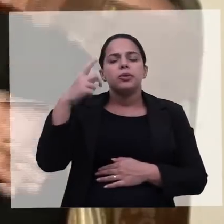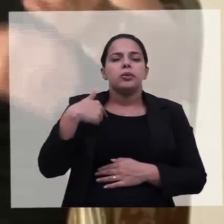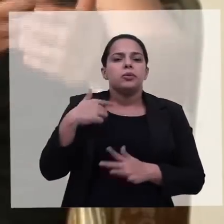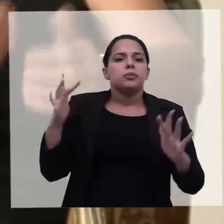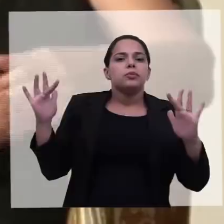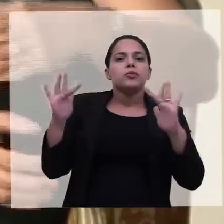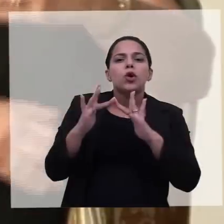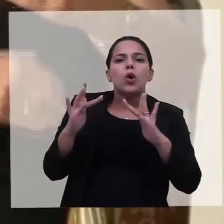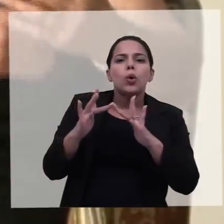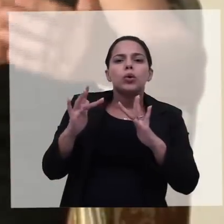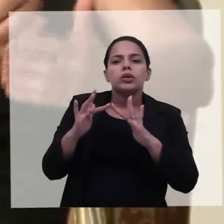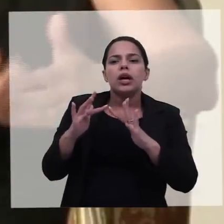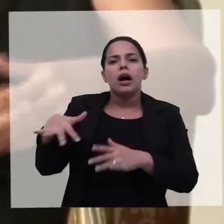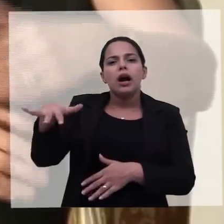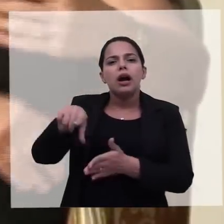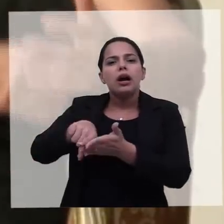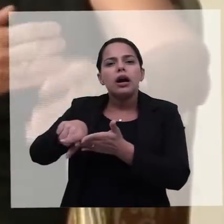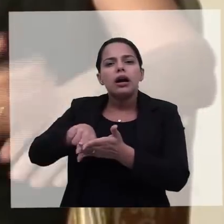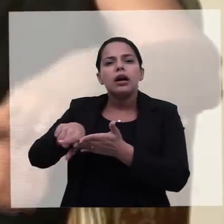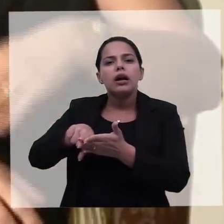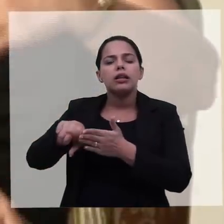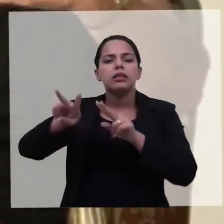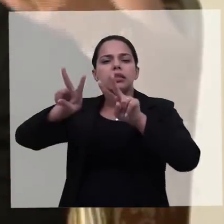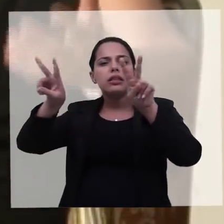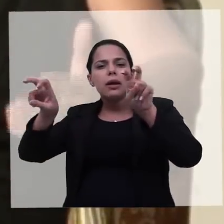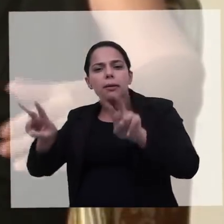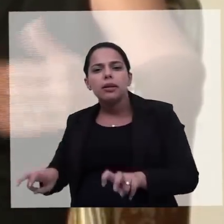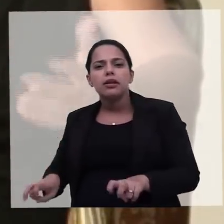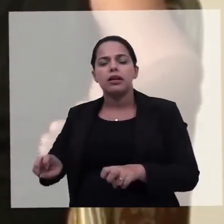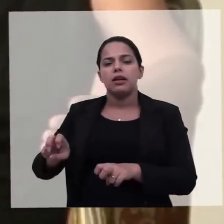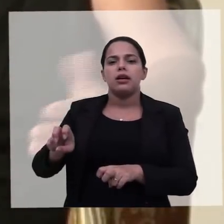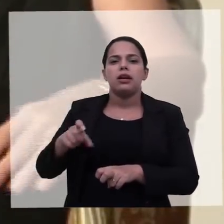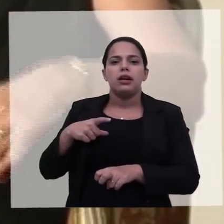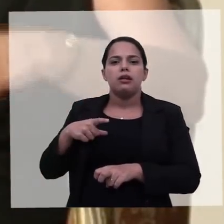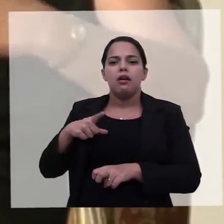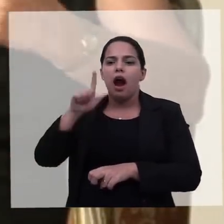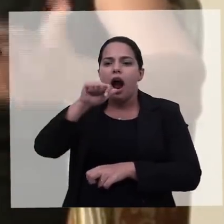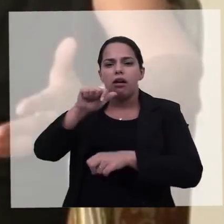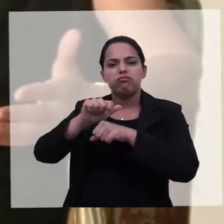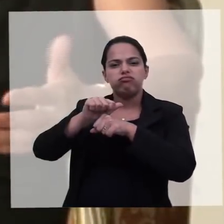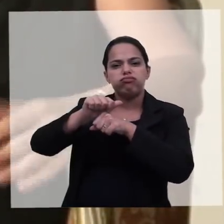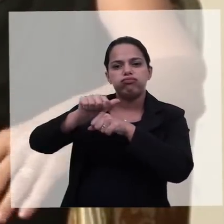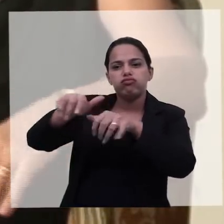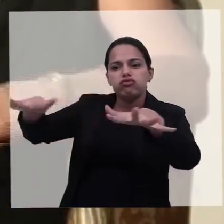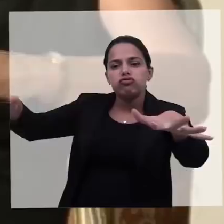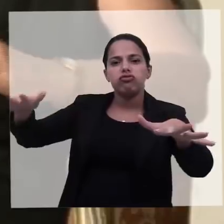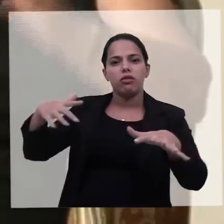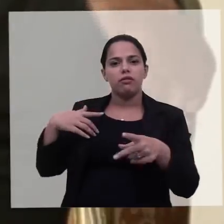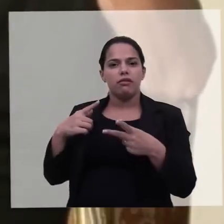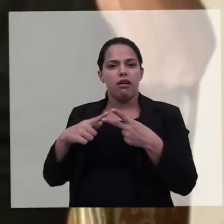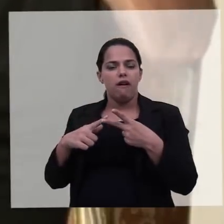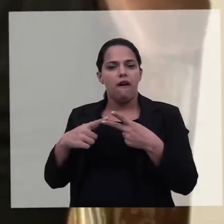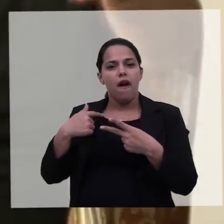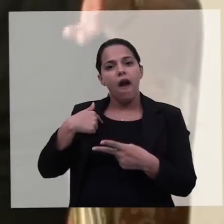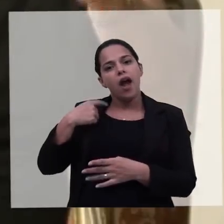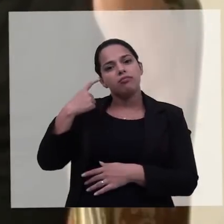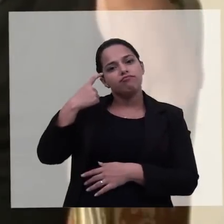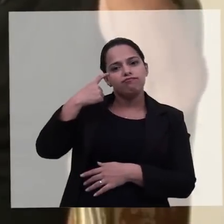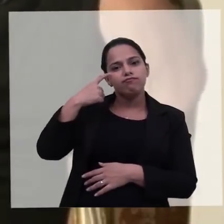meu contato tinha sido com salinização, irrigação, área irrigada, então